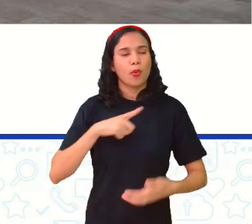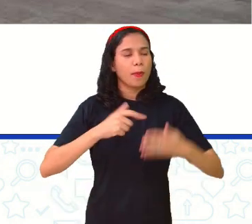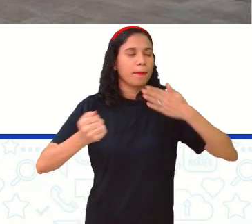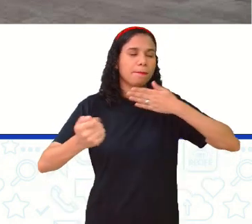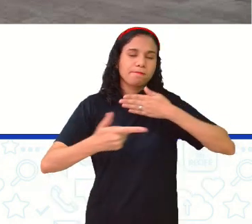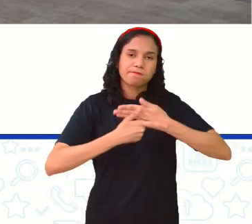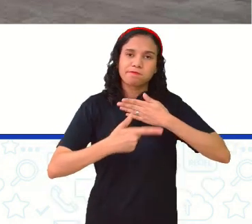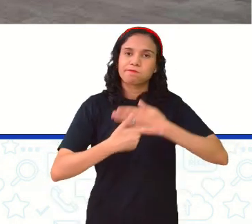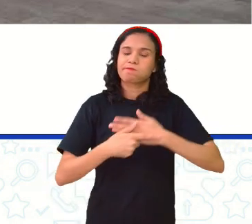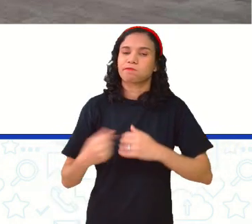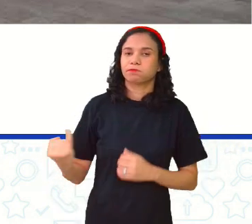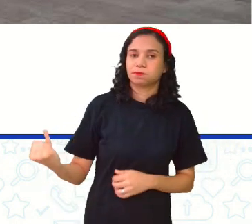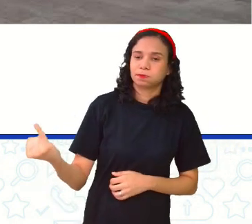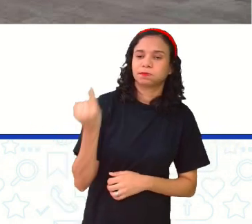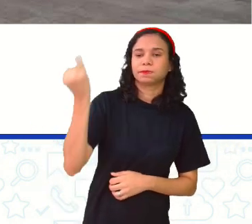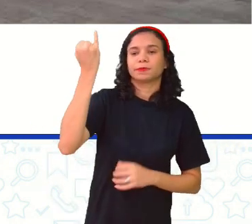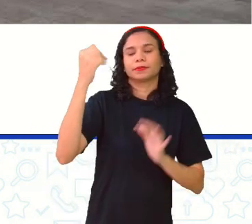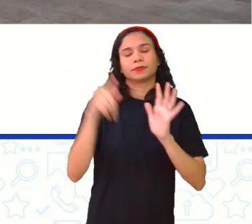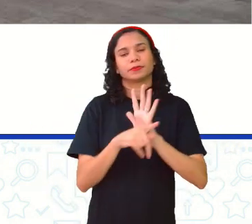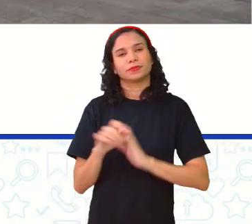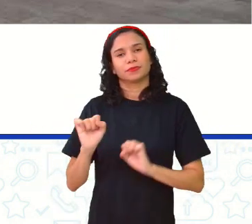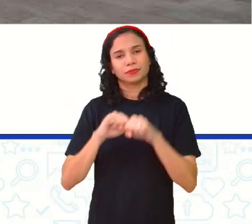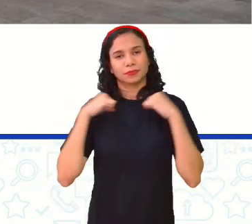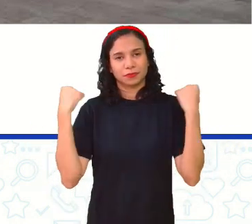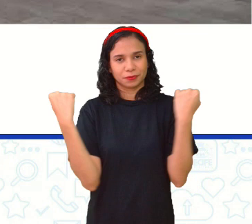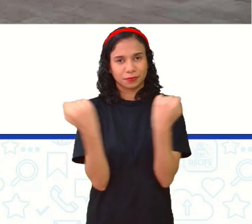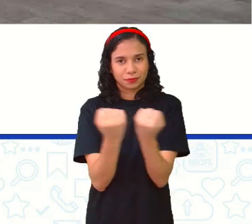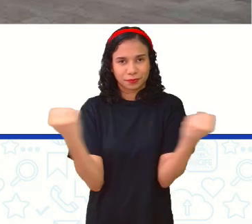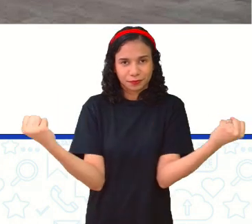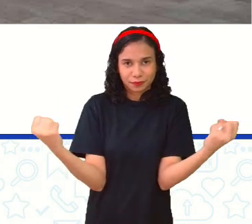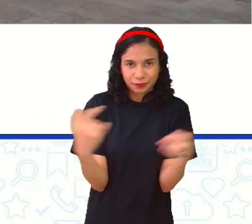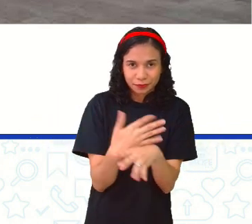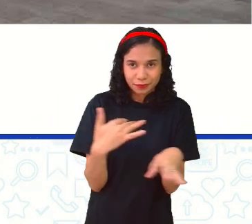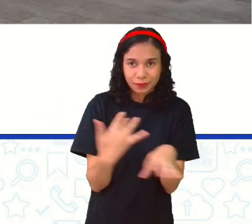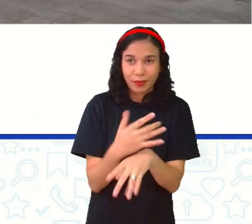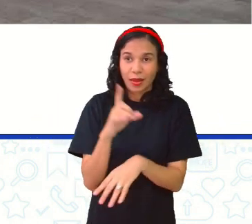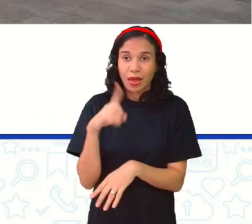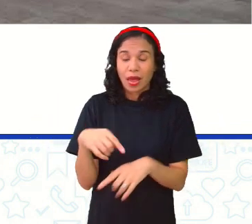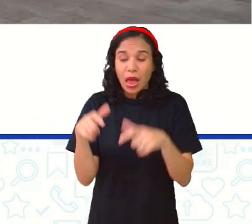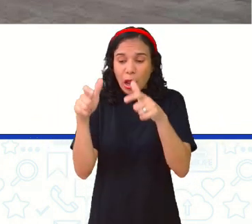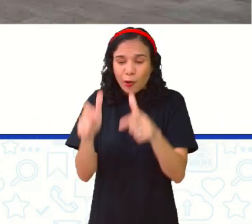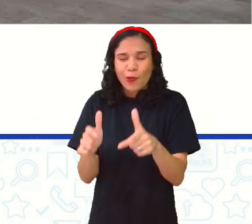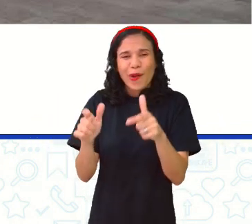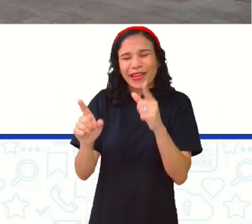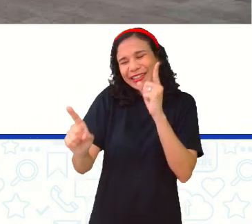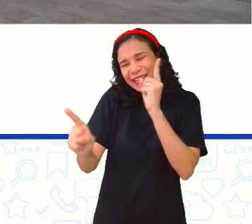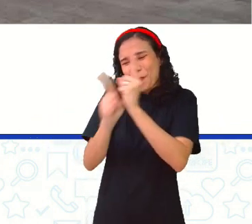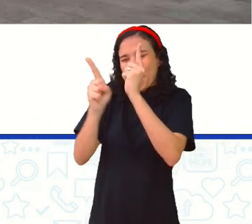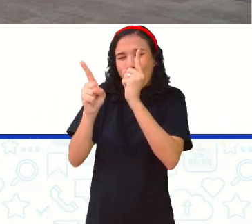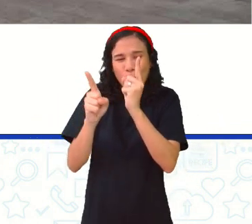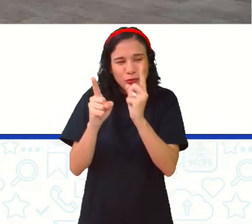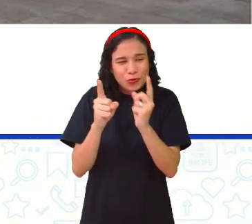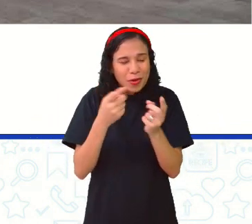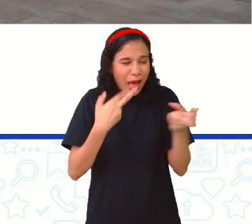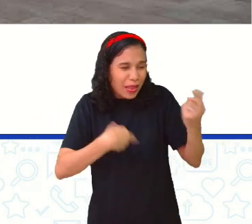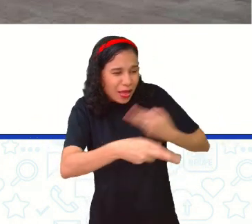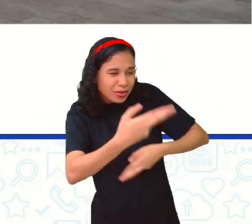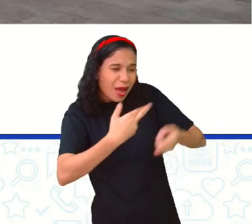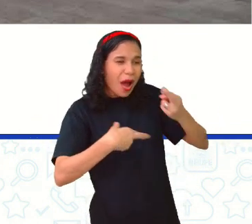papel determinante na sociedade urbana, pois eles são os locais de encontros, de